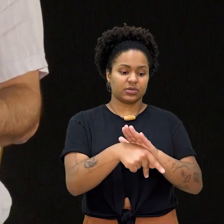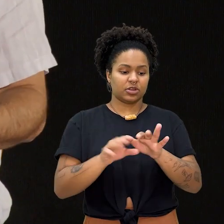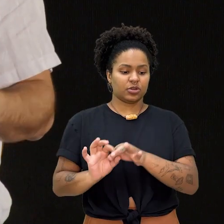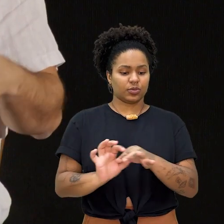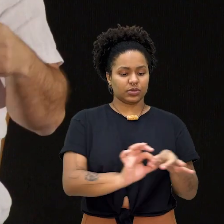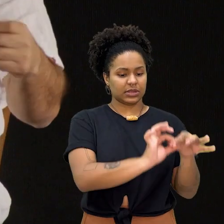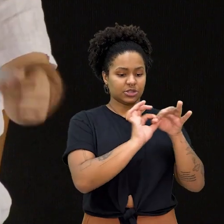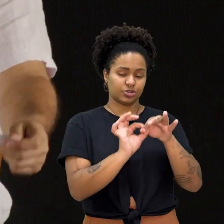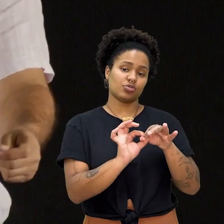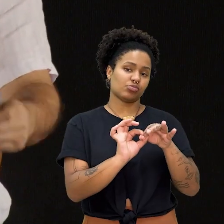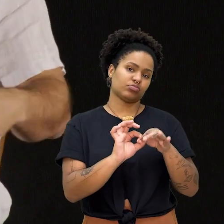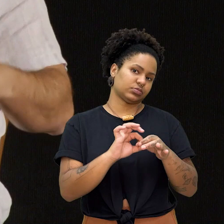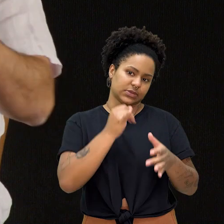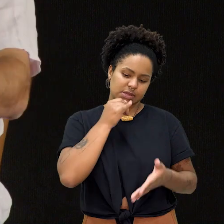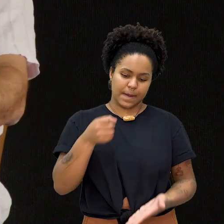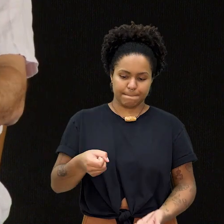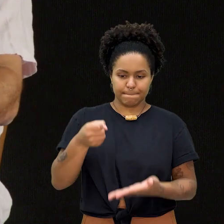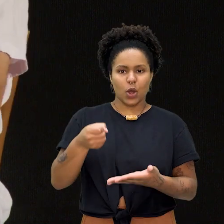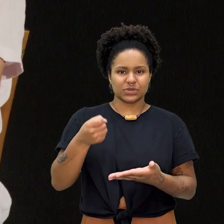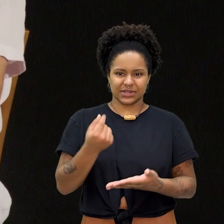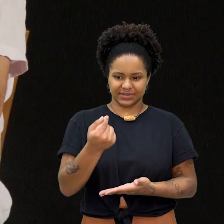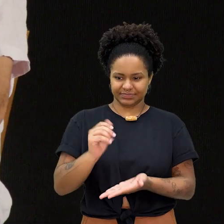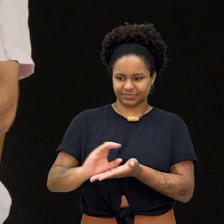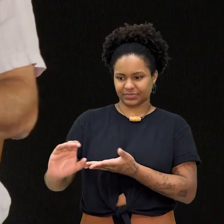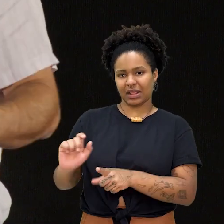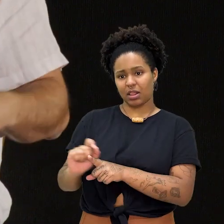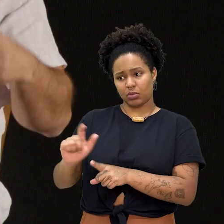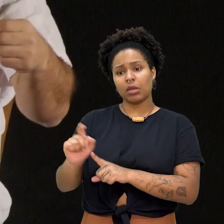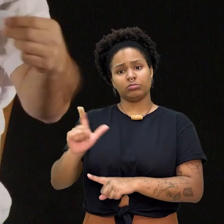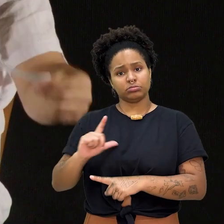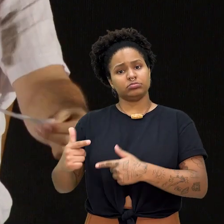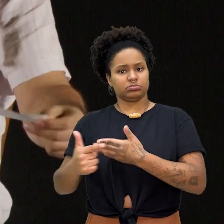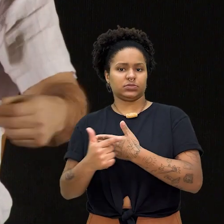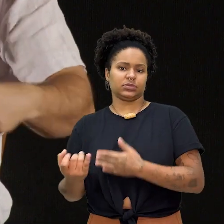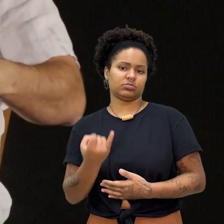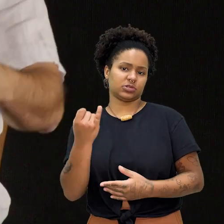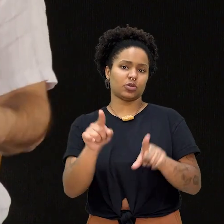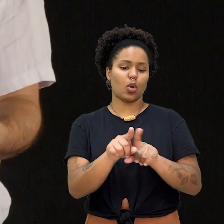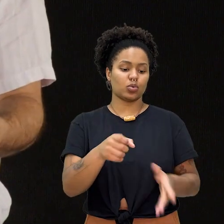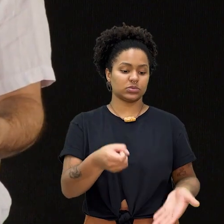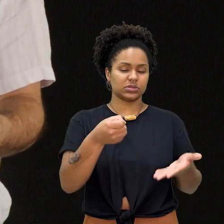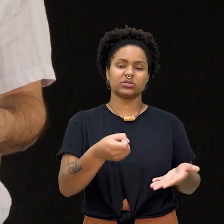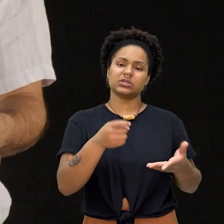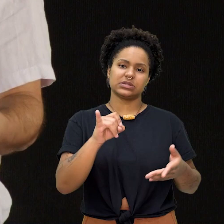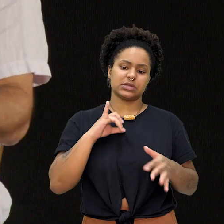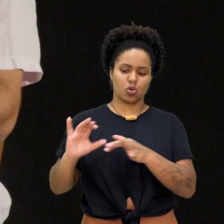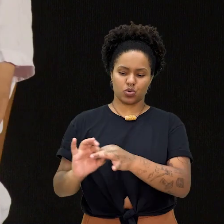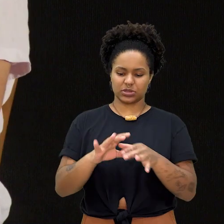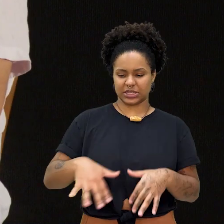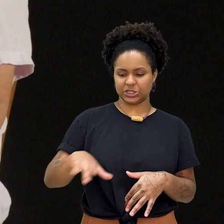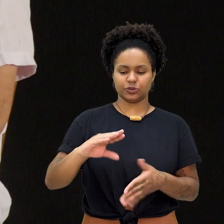determinado contexto em que uma bolsa aluguel, por exemplo, tenha um papel, ou que uma cesta básica, num contexto de segurança